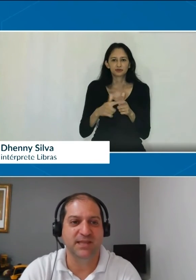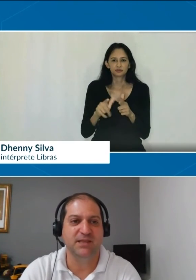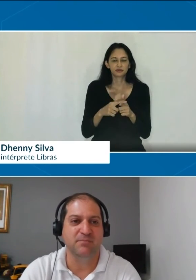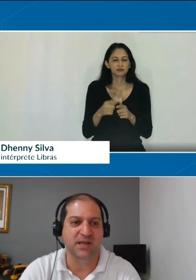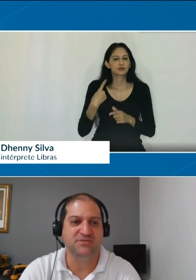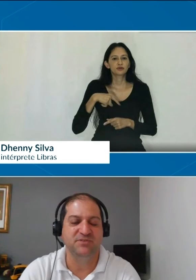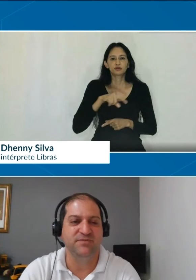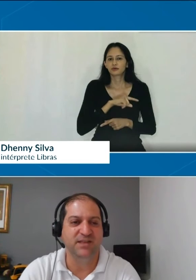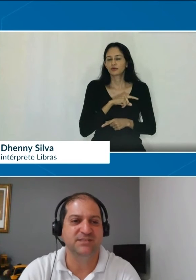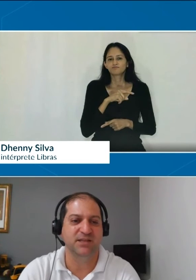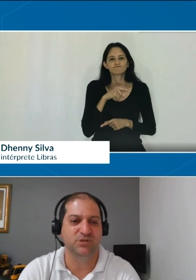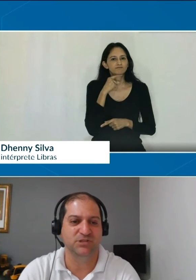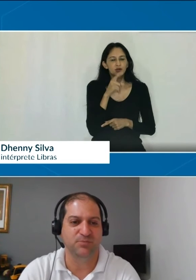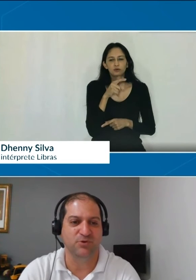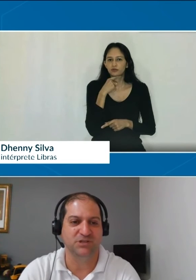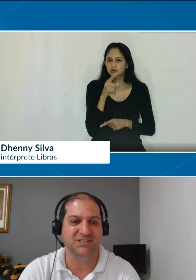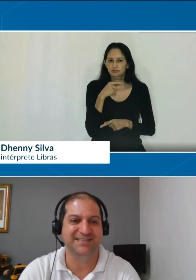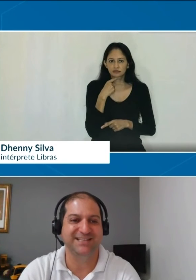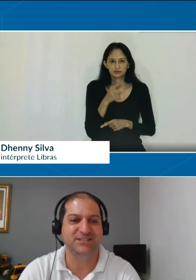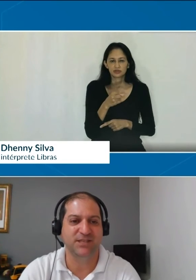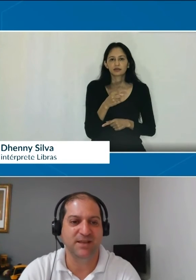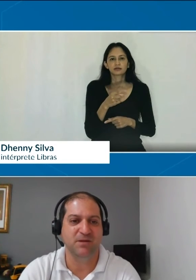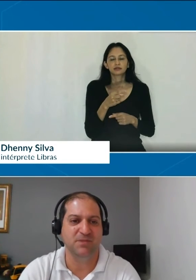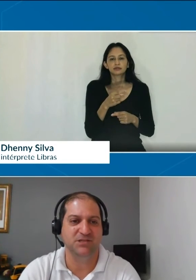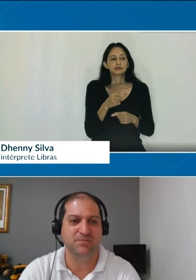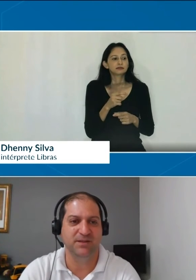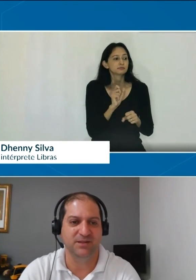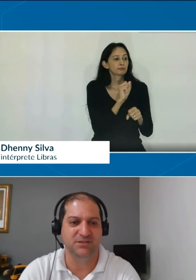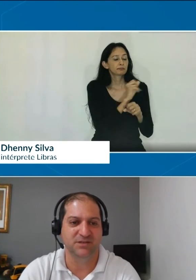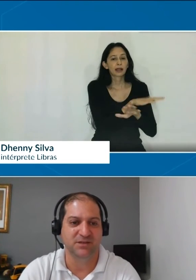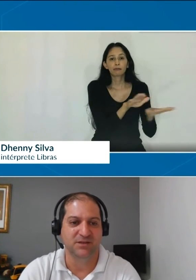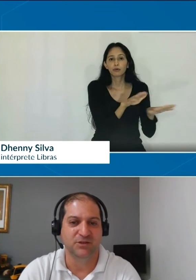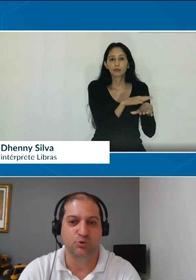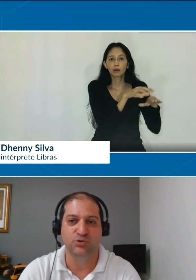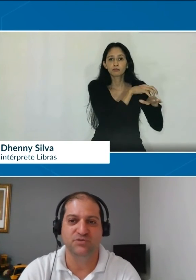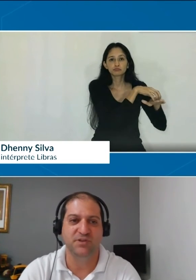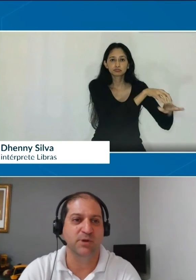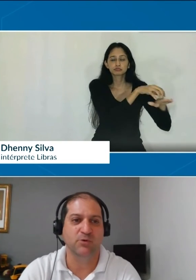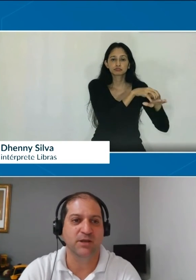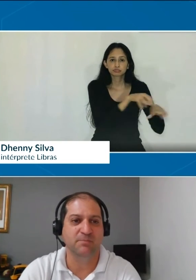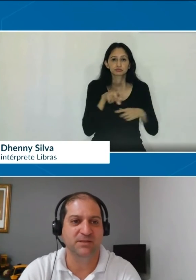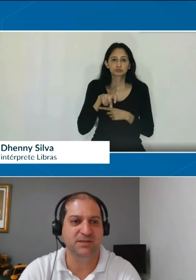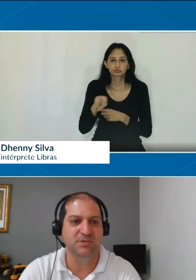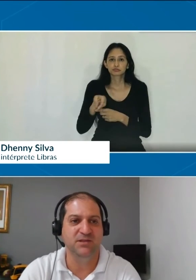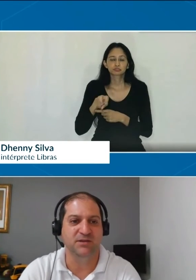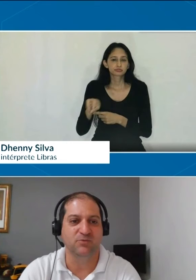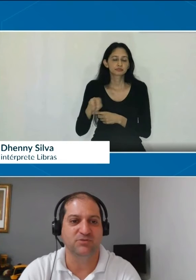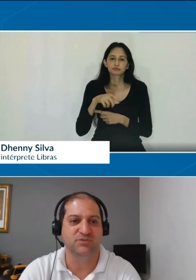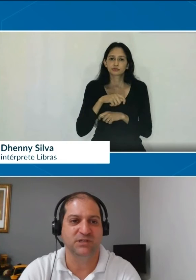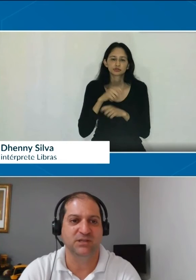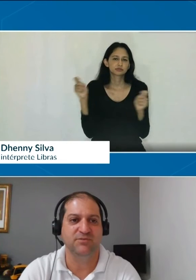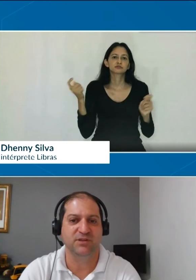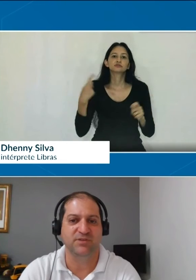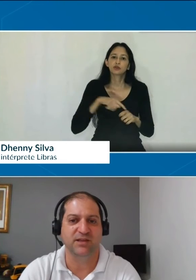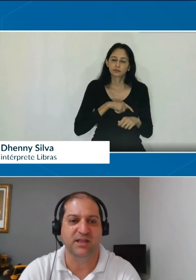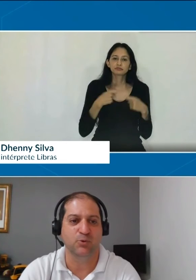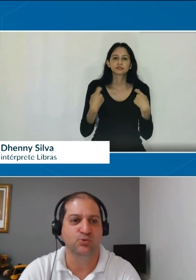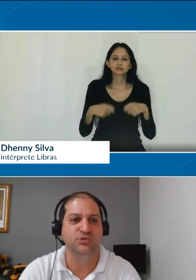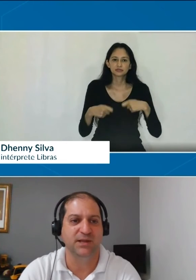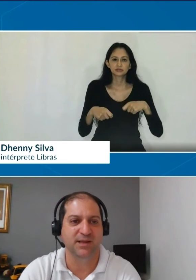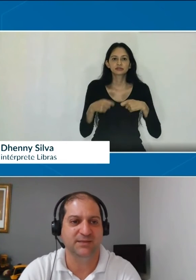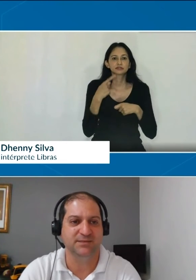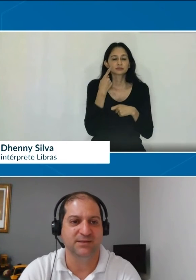não consegue mais viver sem o transporte. A gente é extremamente dependente. Todos viram agora na pandemia, quando você teve que